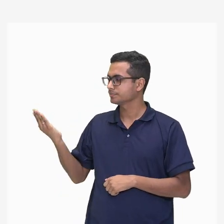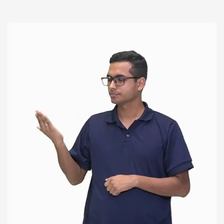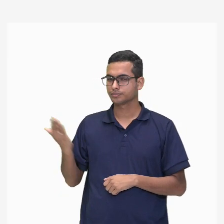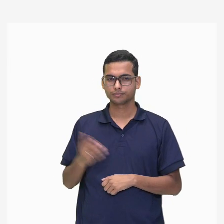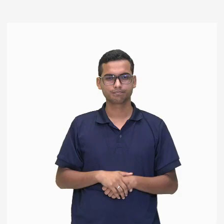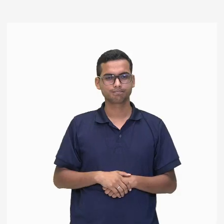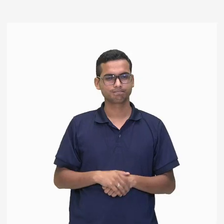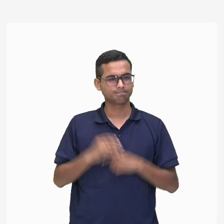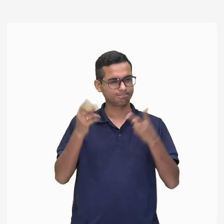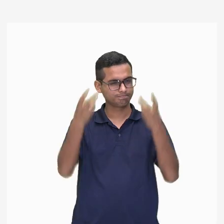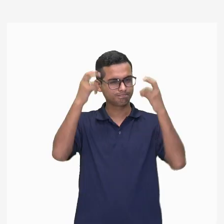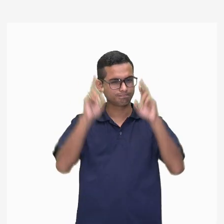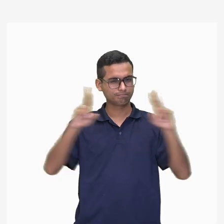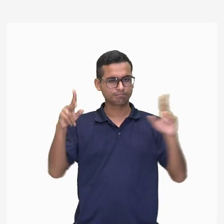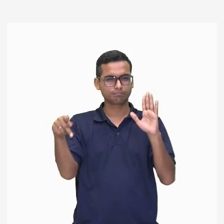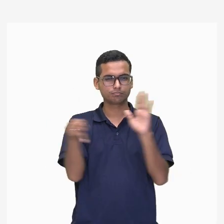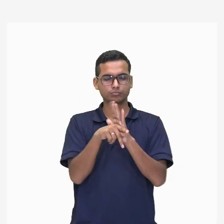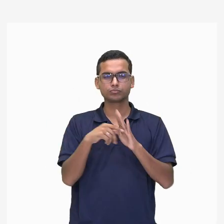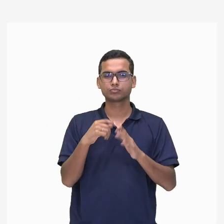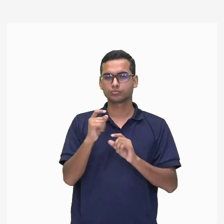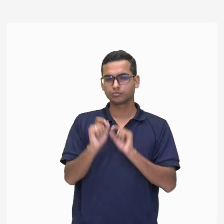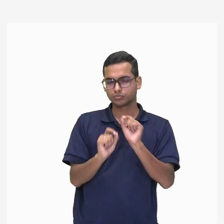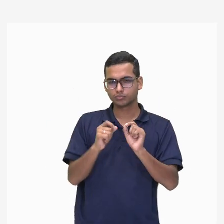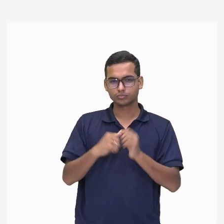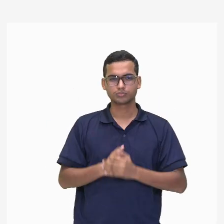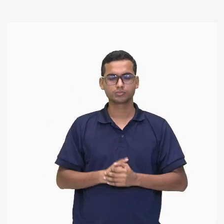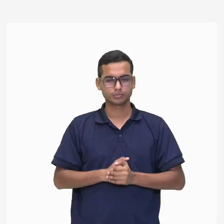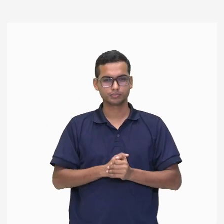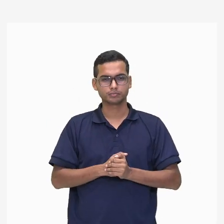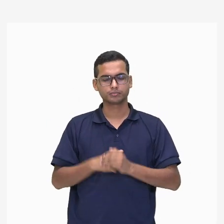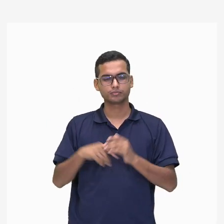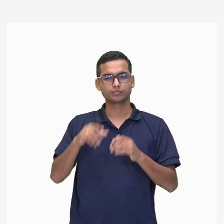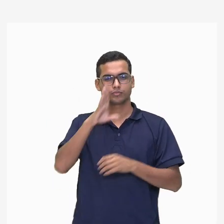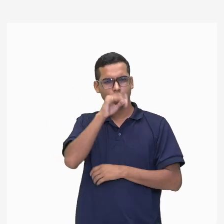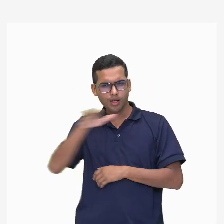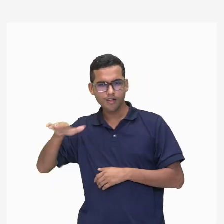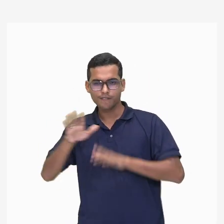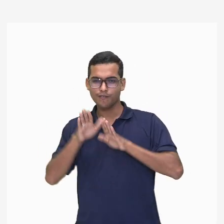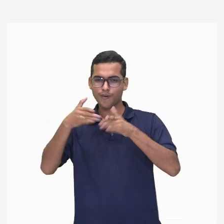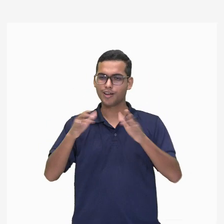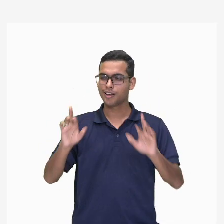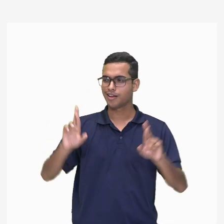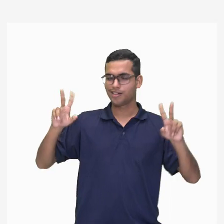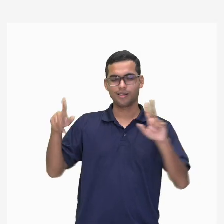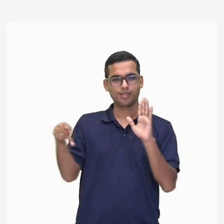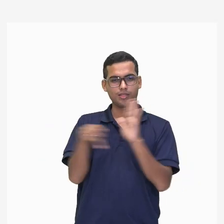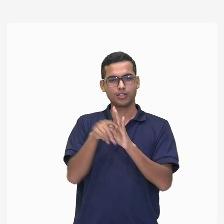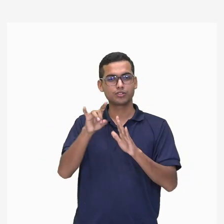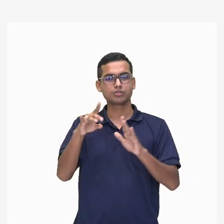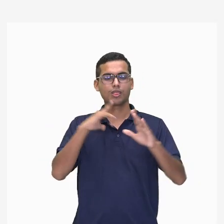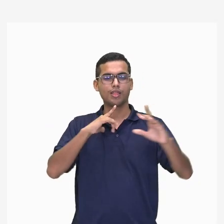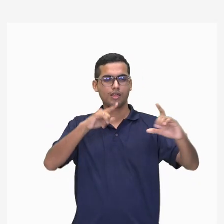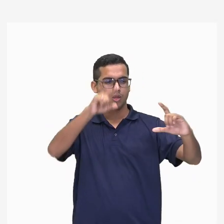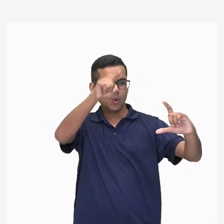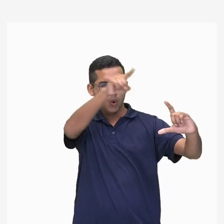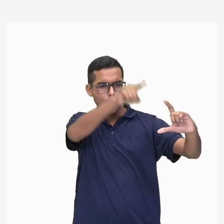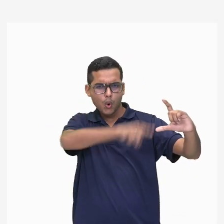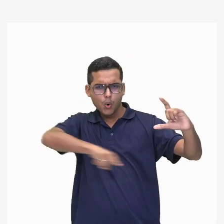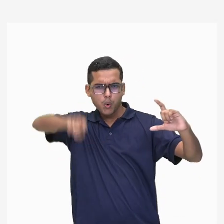bem diferente daquele jogo de dardo infantil, né, gente? Que tem só o círculo